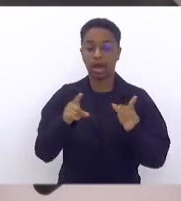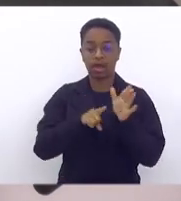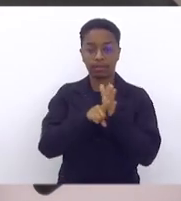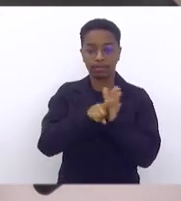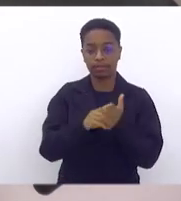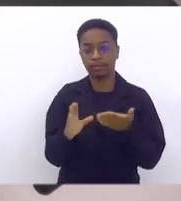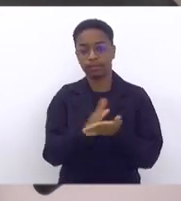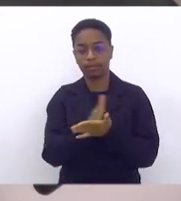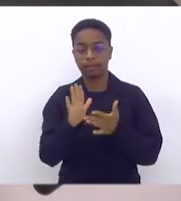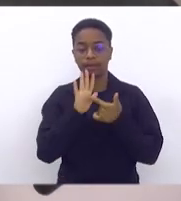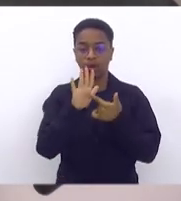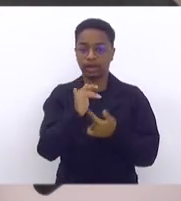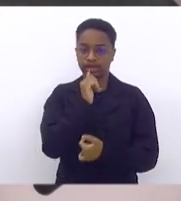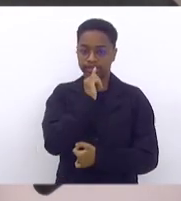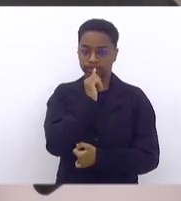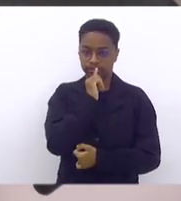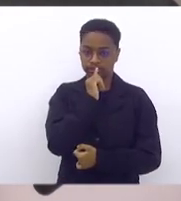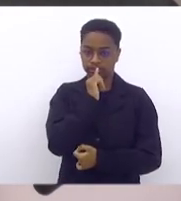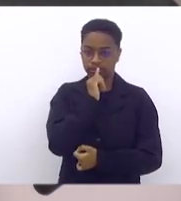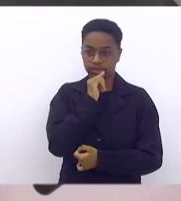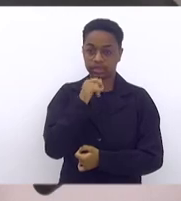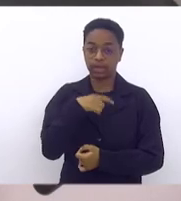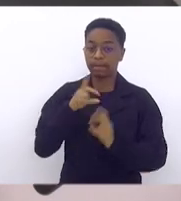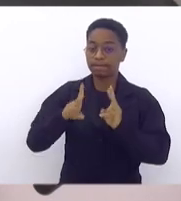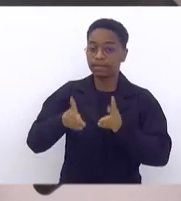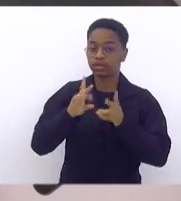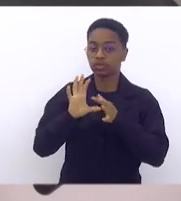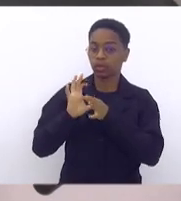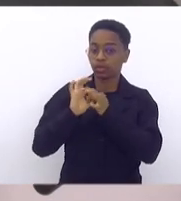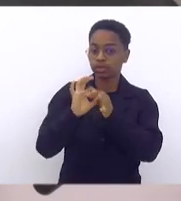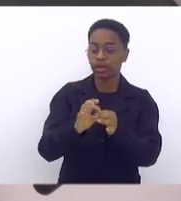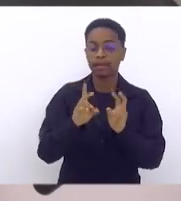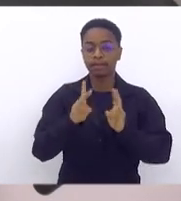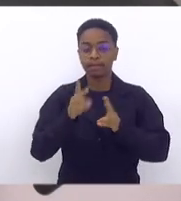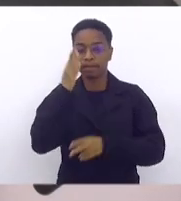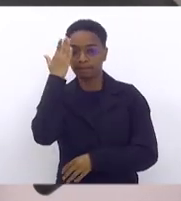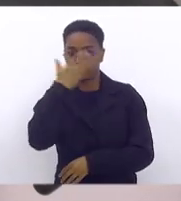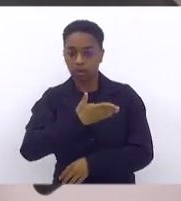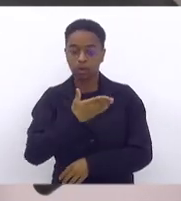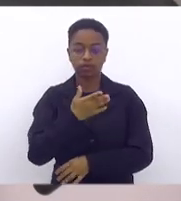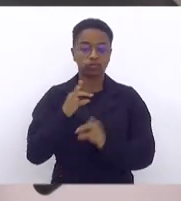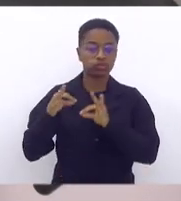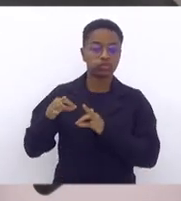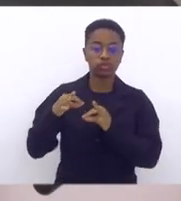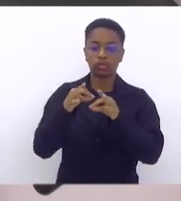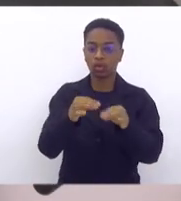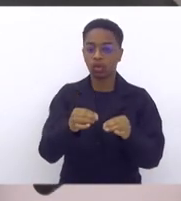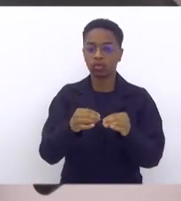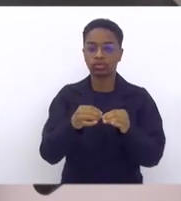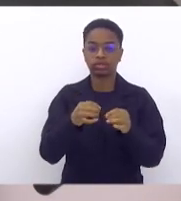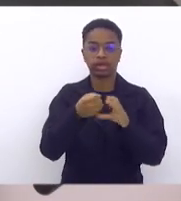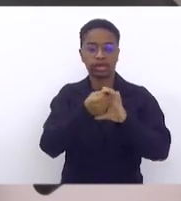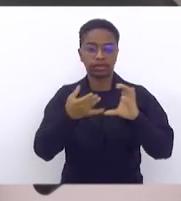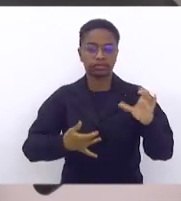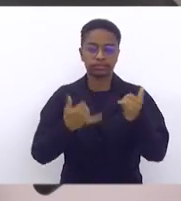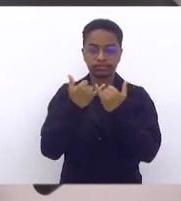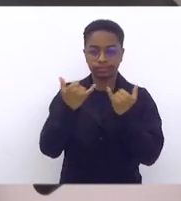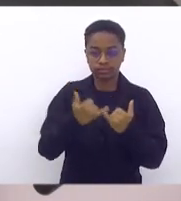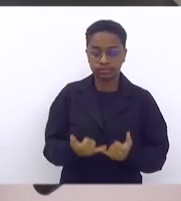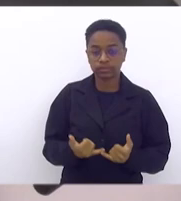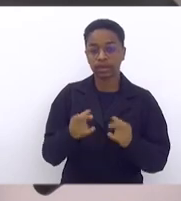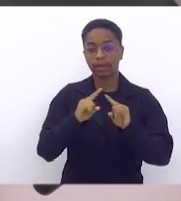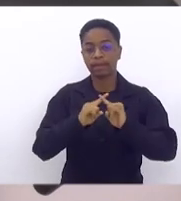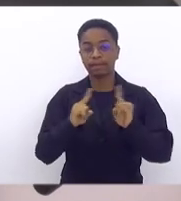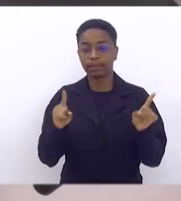apontam como. Às vezes você tem o mesmo contexto fático, as mesmas provas, todas as condições são muito semelhantes, mas